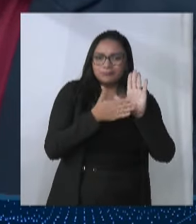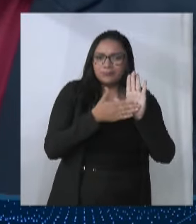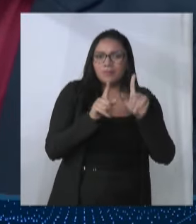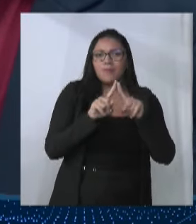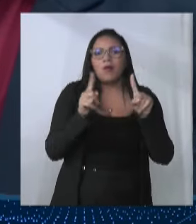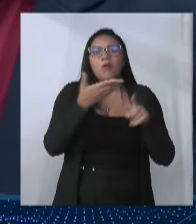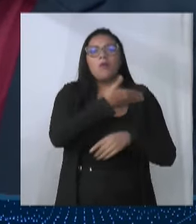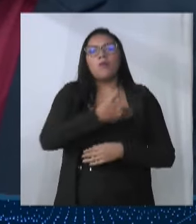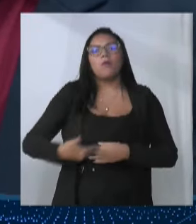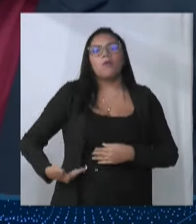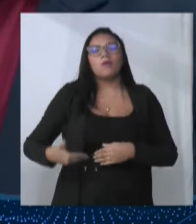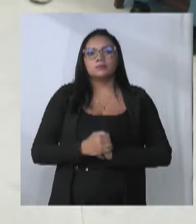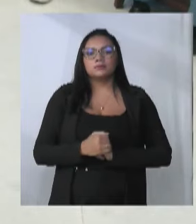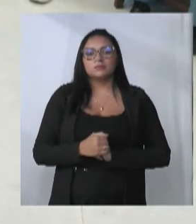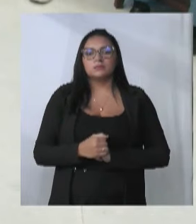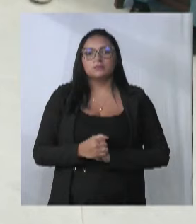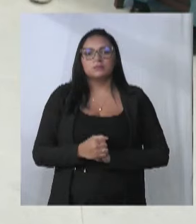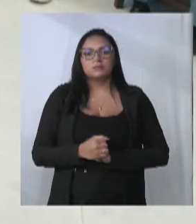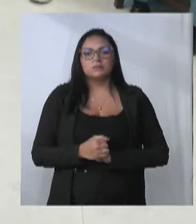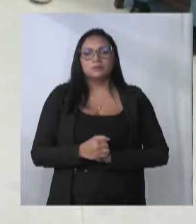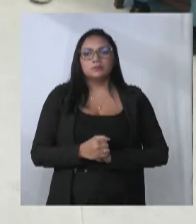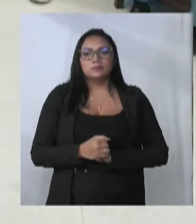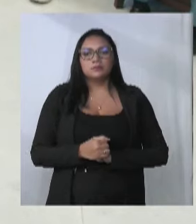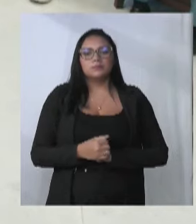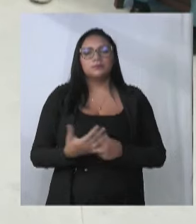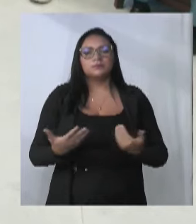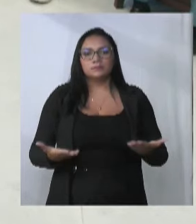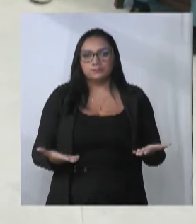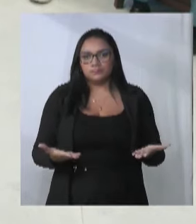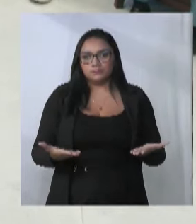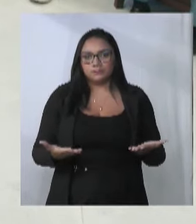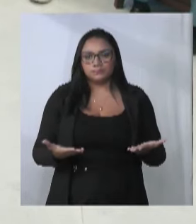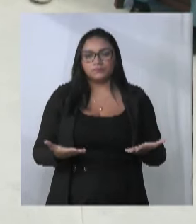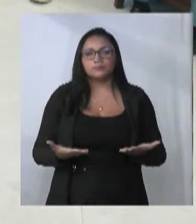Estado cruza os braços. Francinaldo,